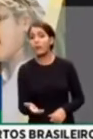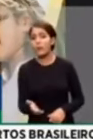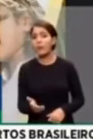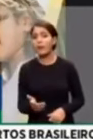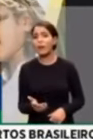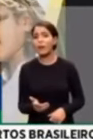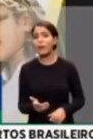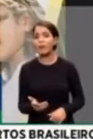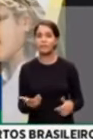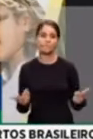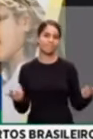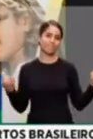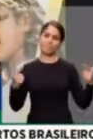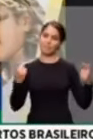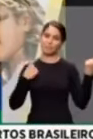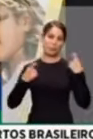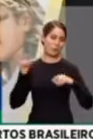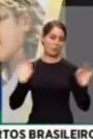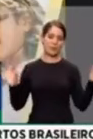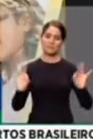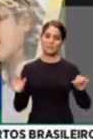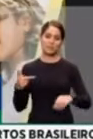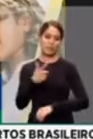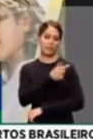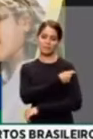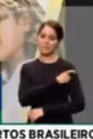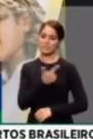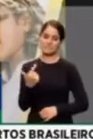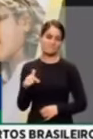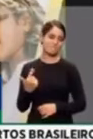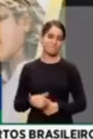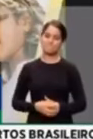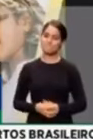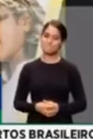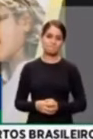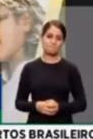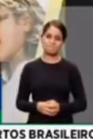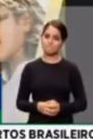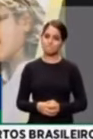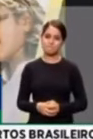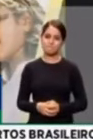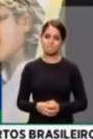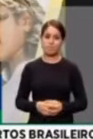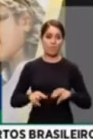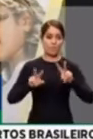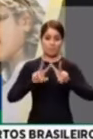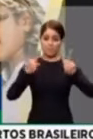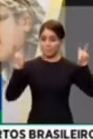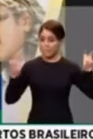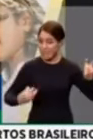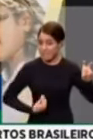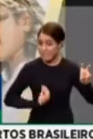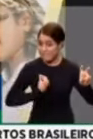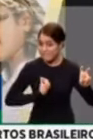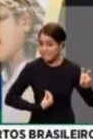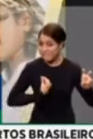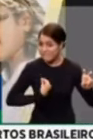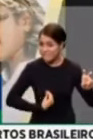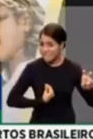está preocupado em adquirir a vacina, não está preocupado em tratar a vida como uma